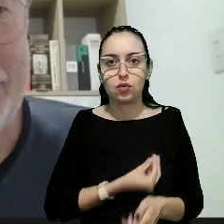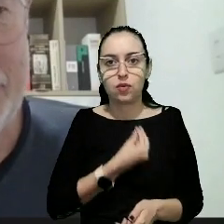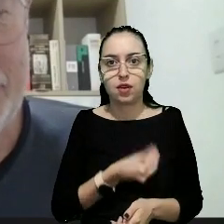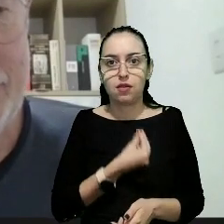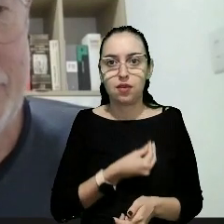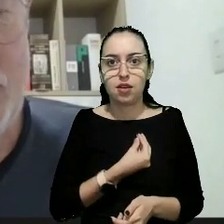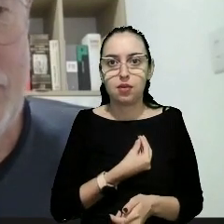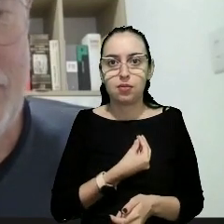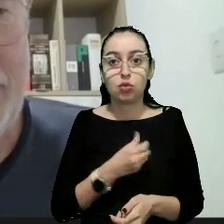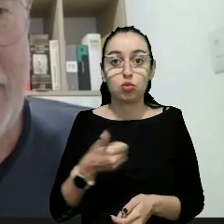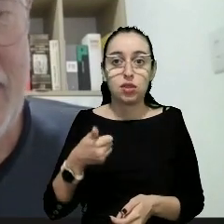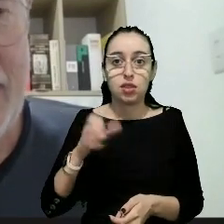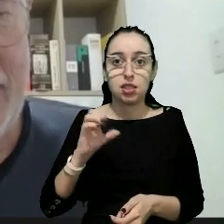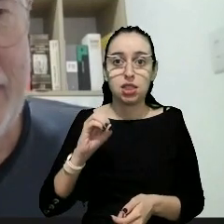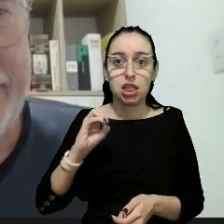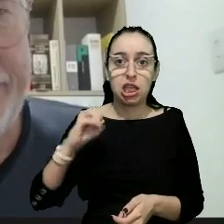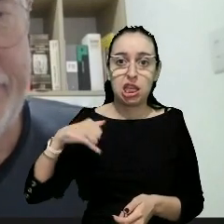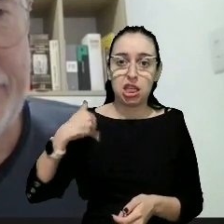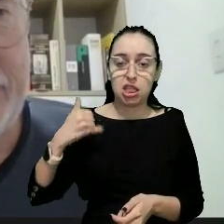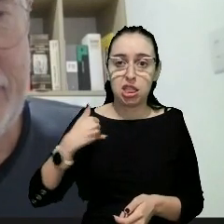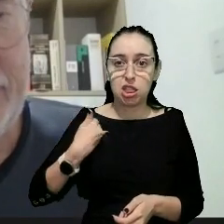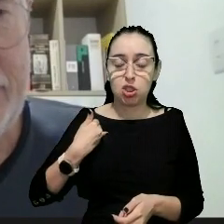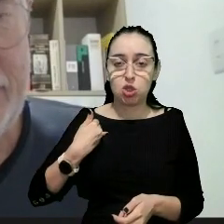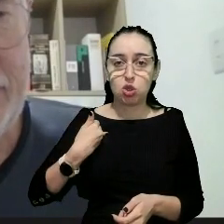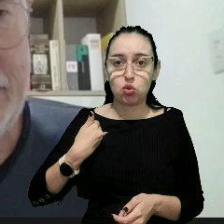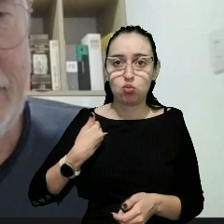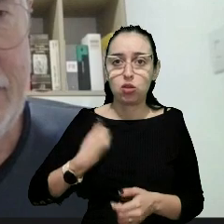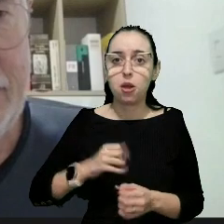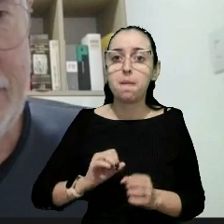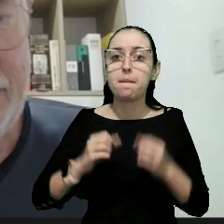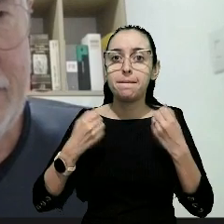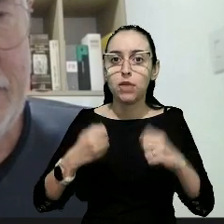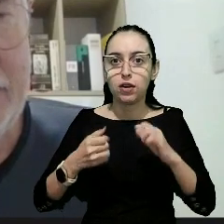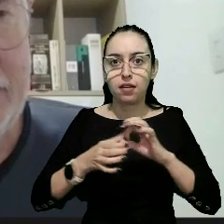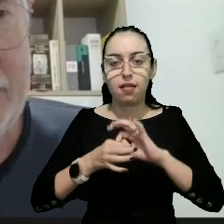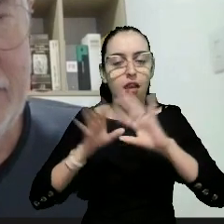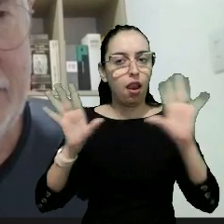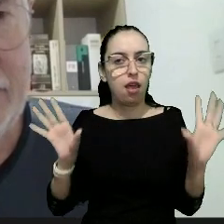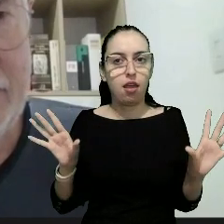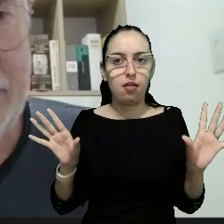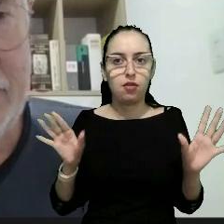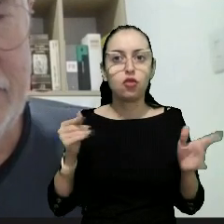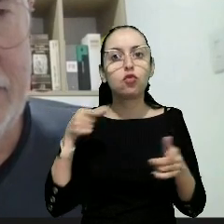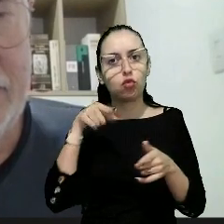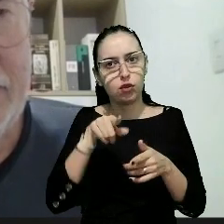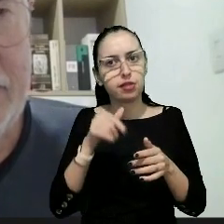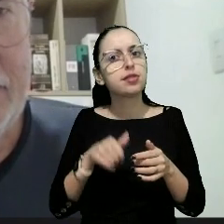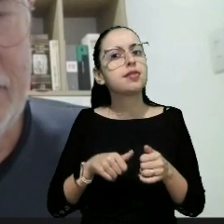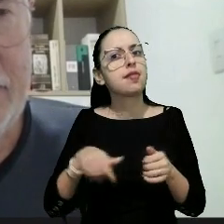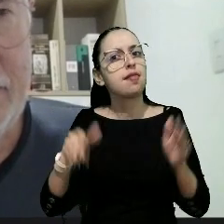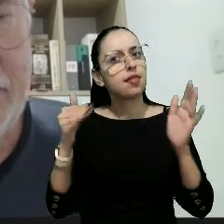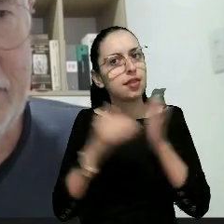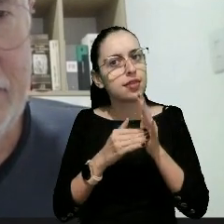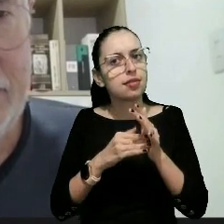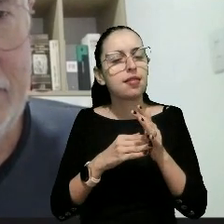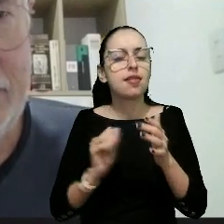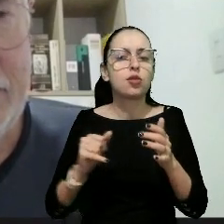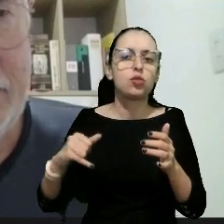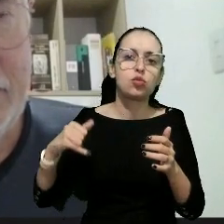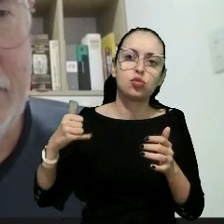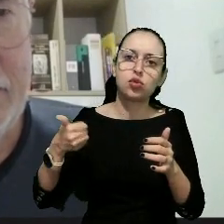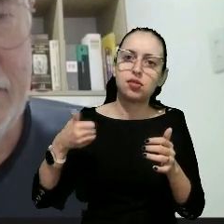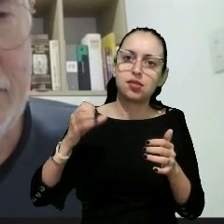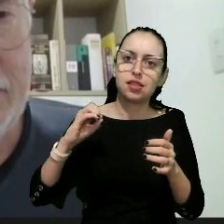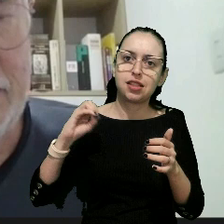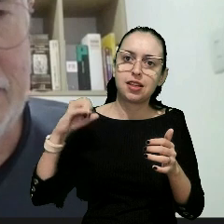hoje, quando nós estamos vivendo 100 anos e podemos ser autônomos e você vai ser até os 100,